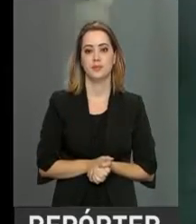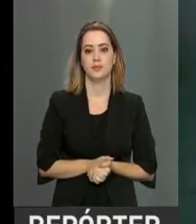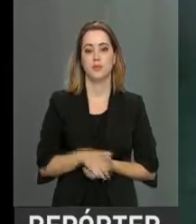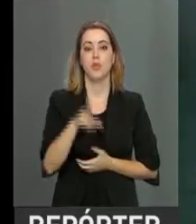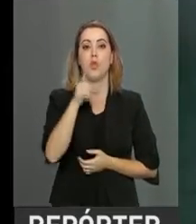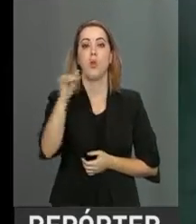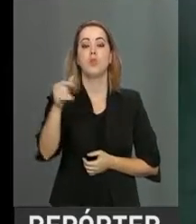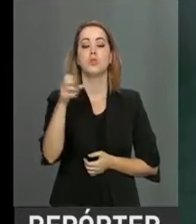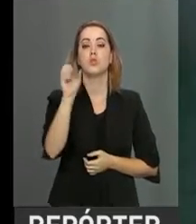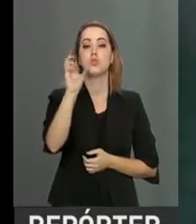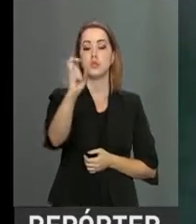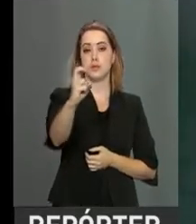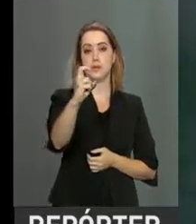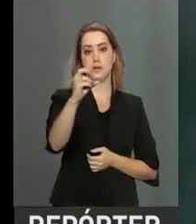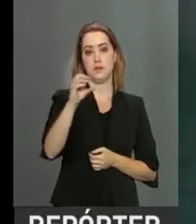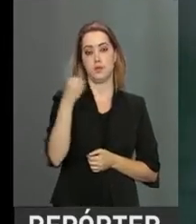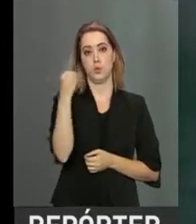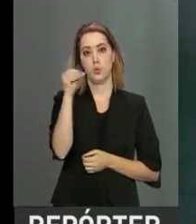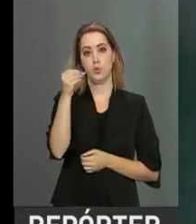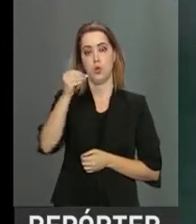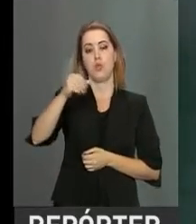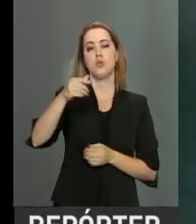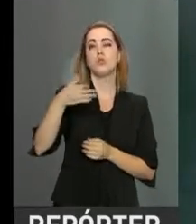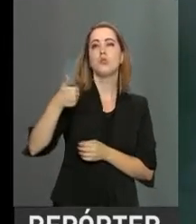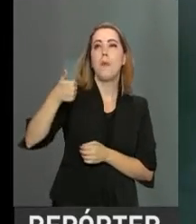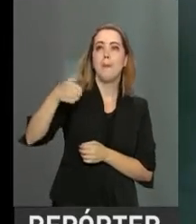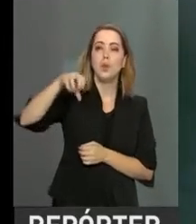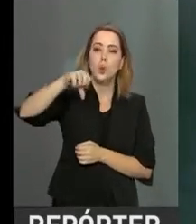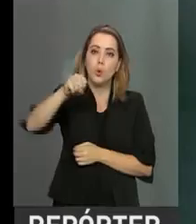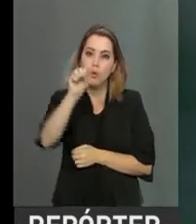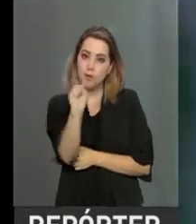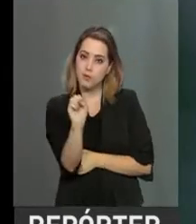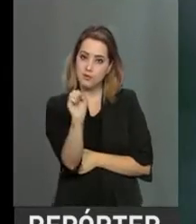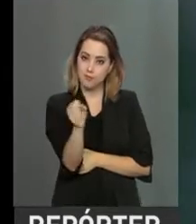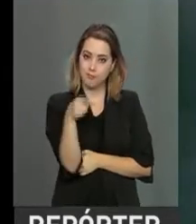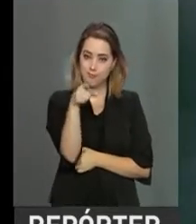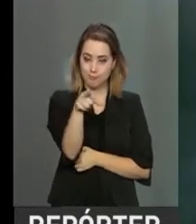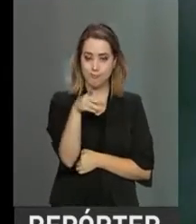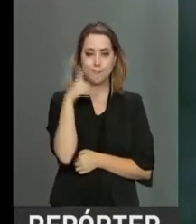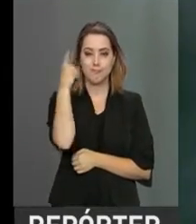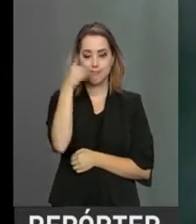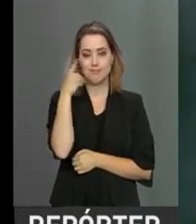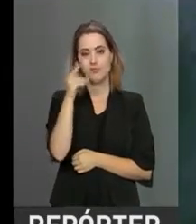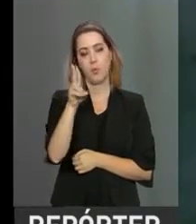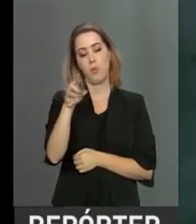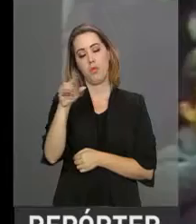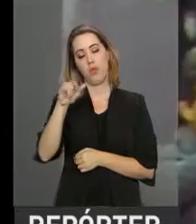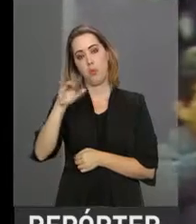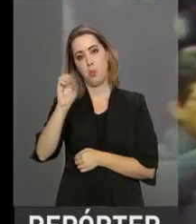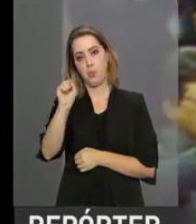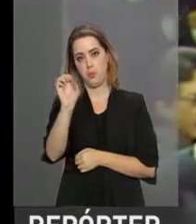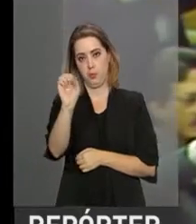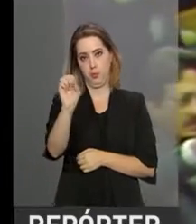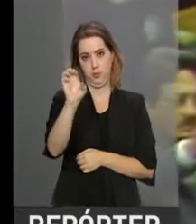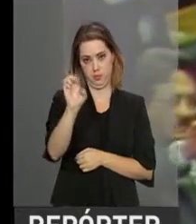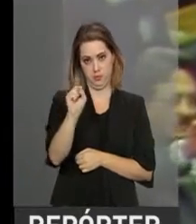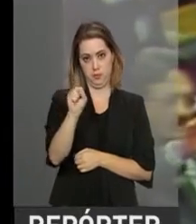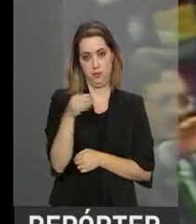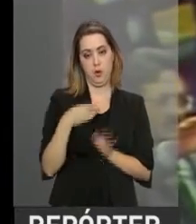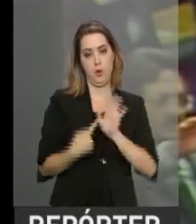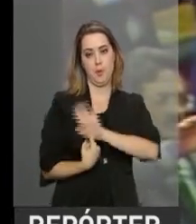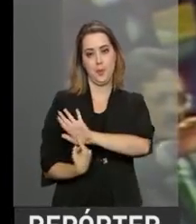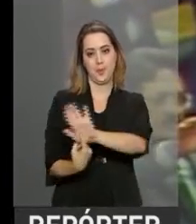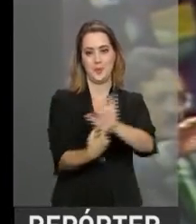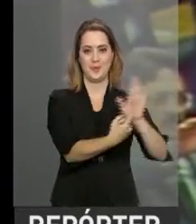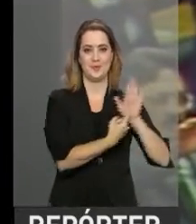No dia 5 de outubro de 1988, o deputado Ulisses Guimarães apresentava à população brasileira